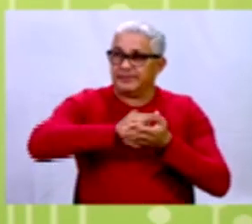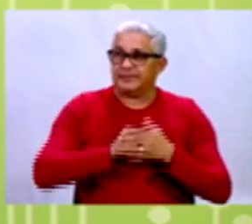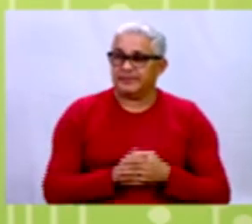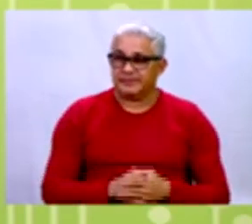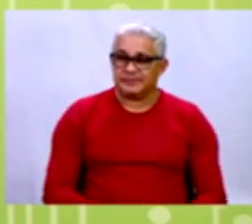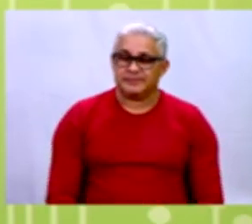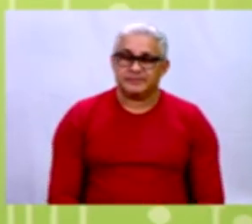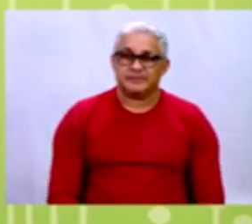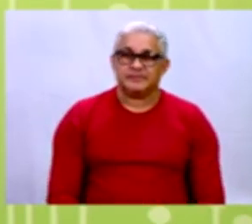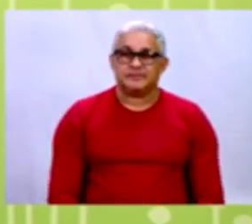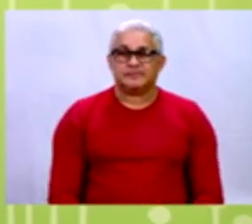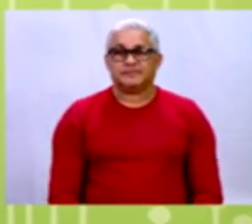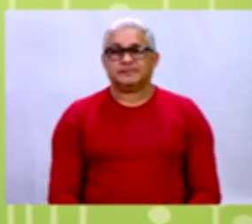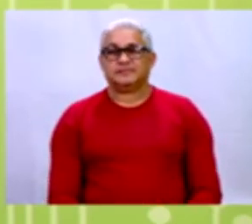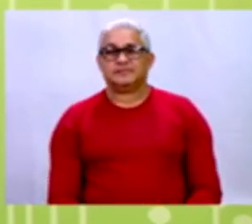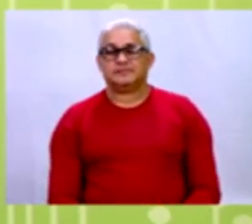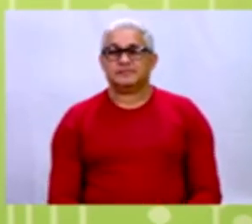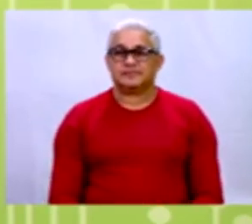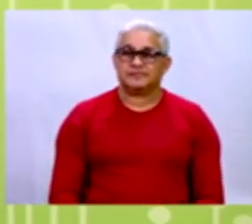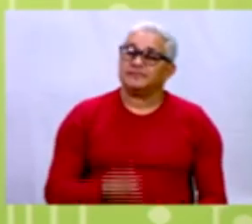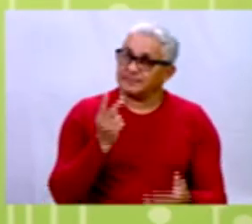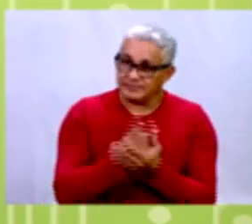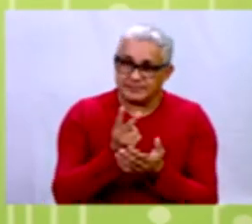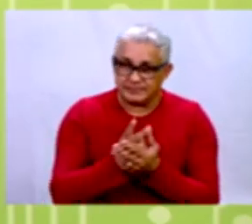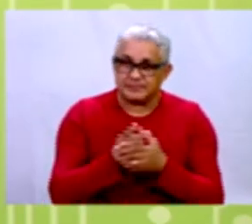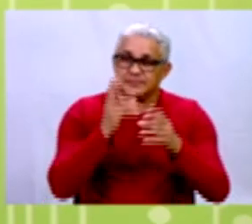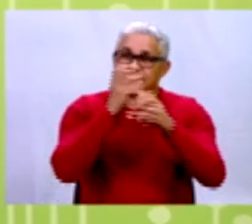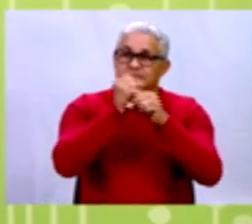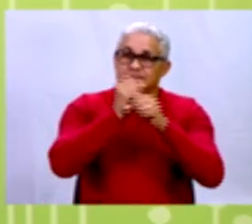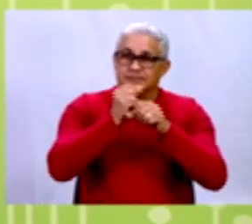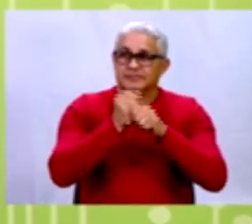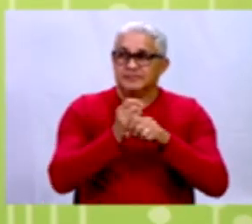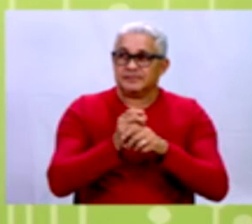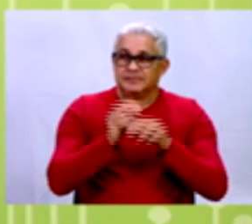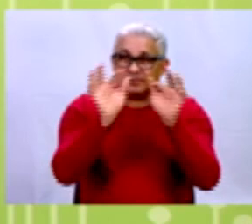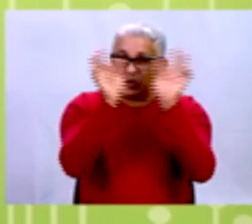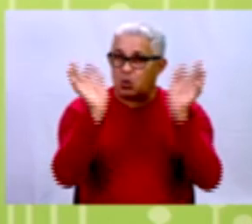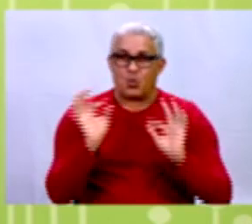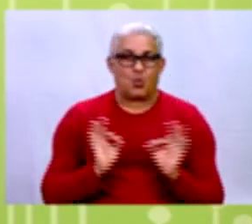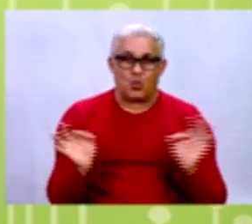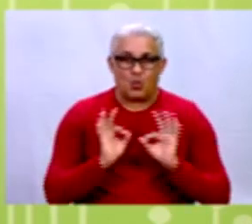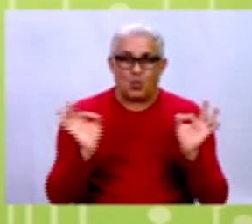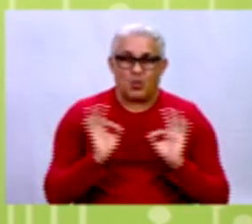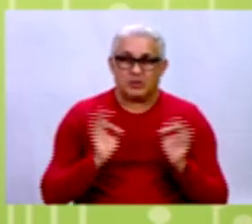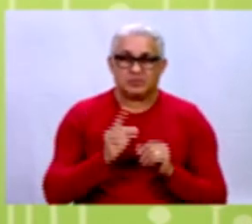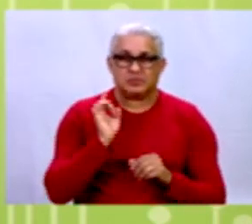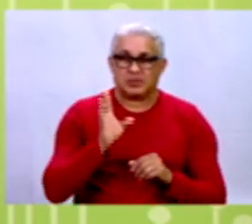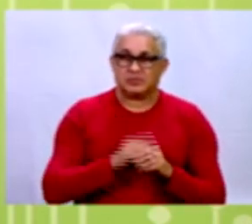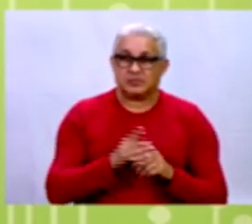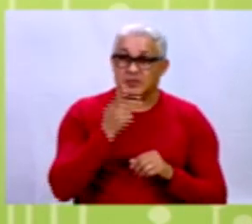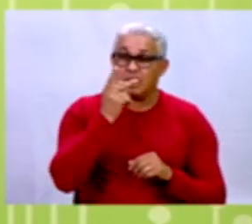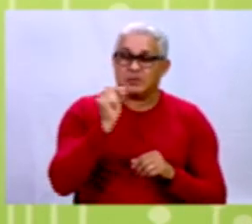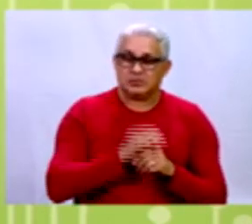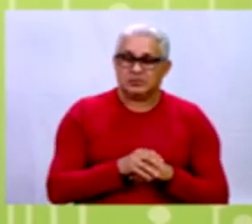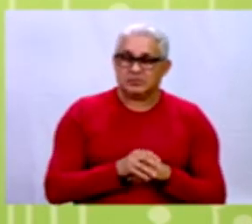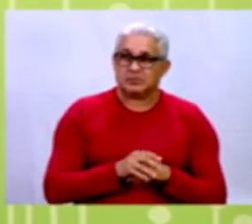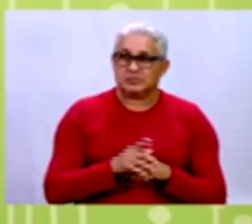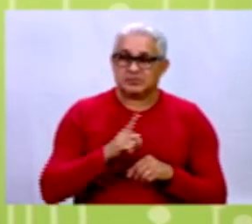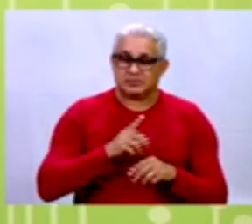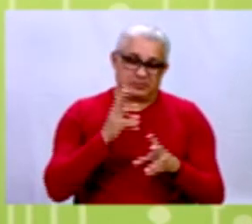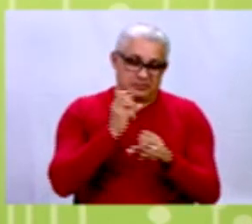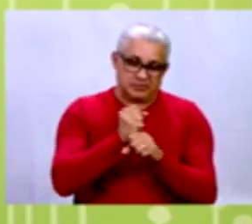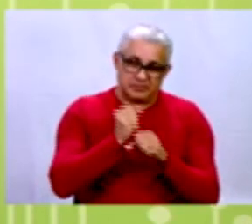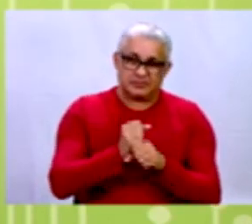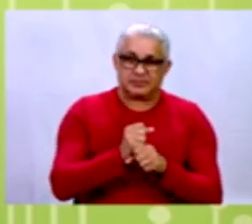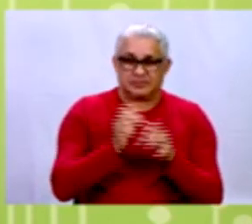acontecer. Então, é daquele jeito que a gente fez. Você viu que na conta que a gente fez, a gente não simplificou nada, né? Eu só falei para vocês que como a conta,